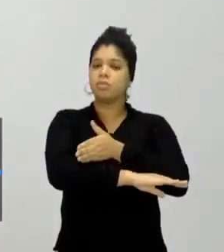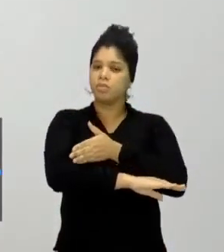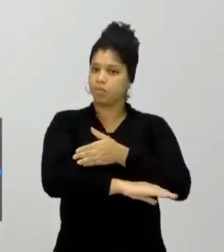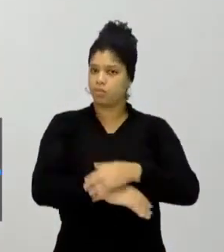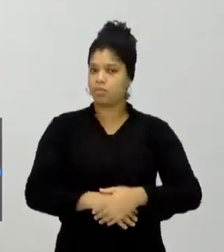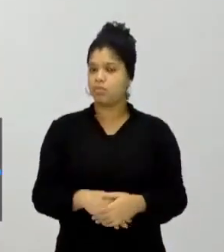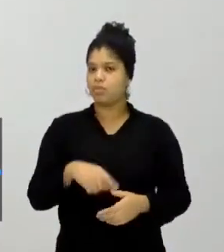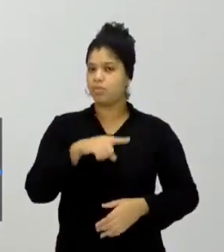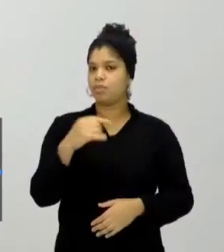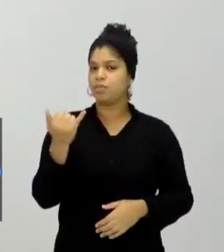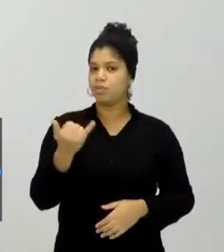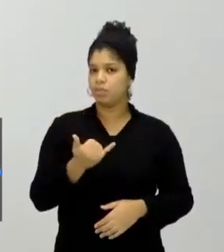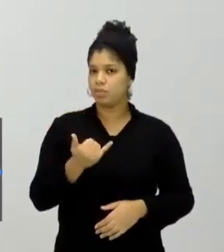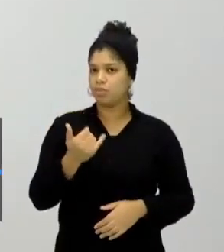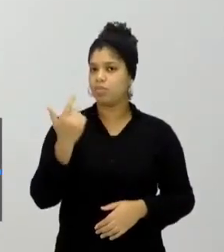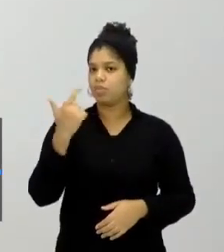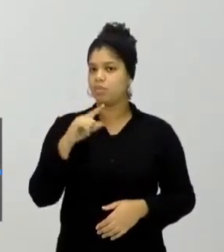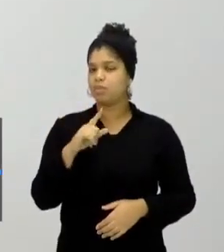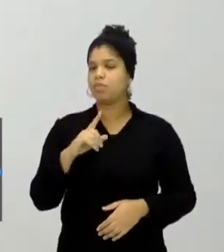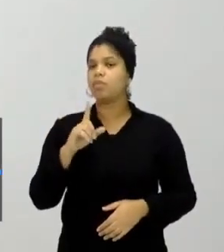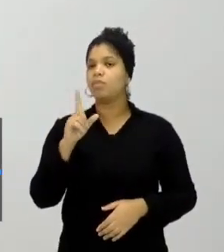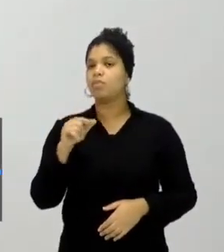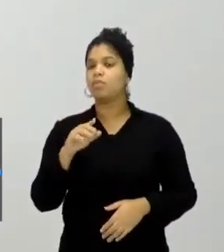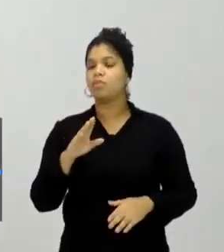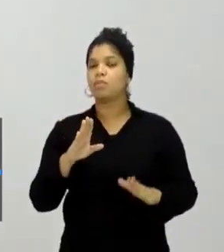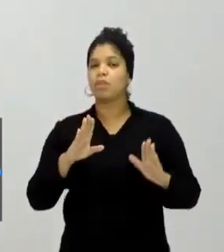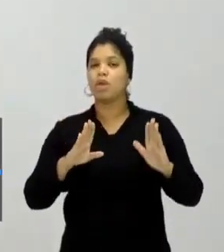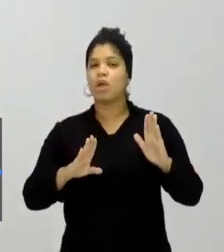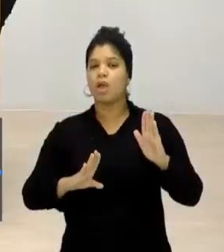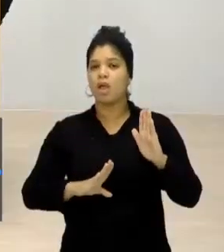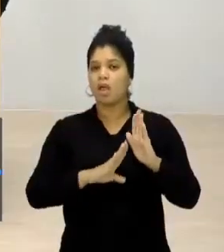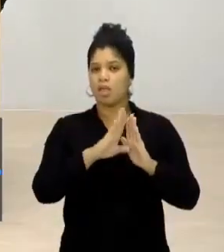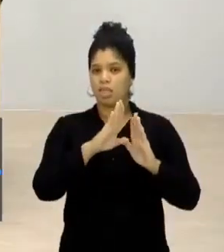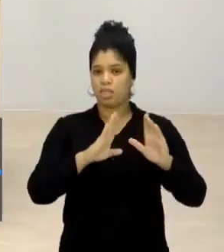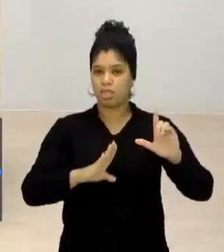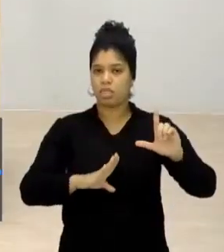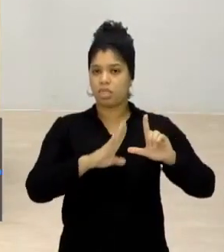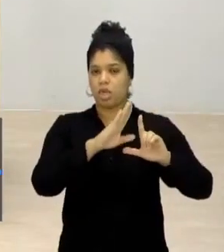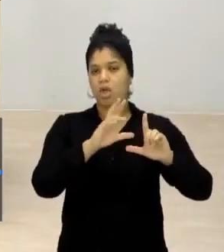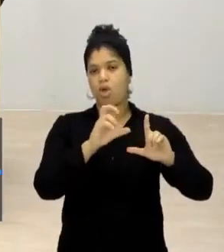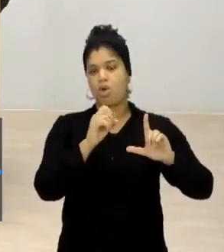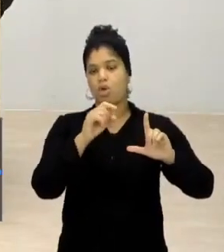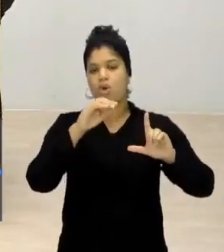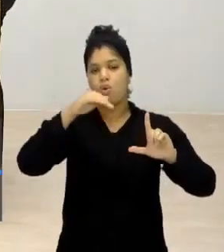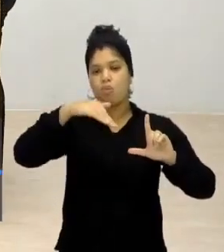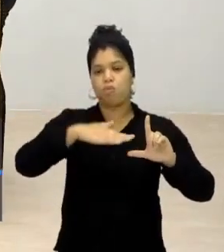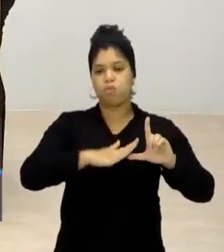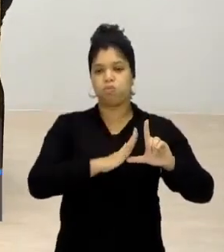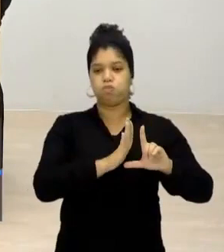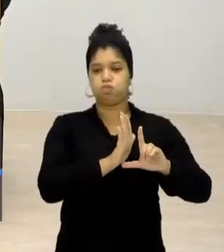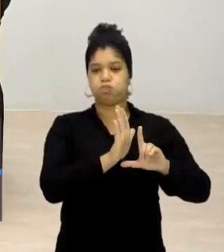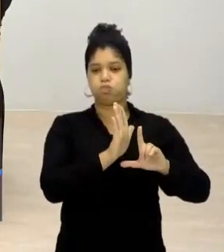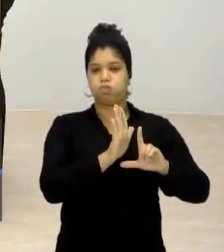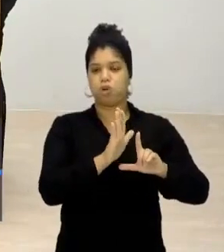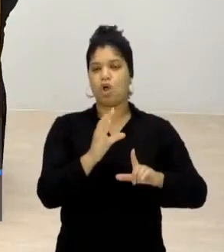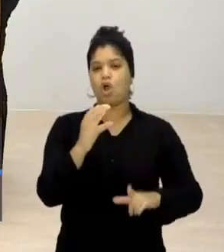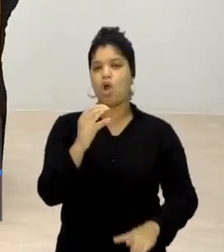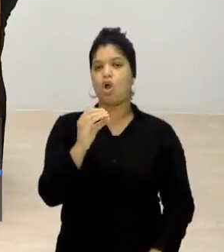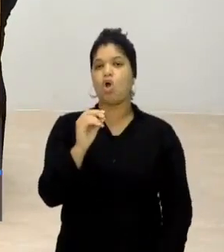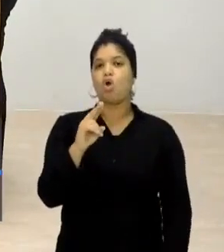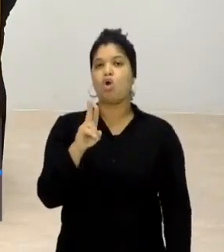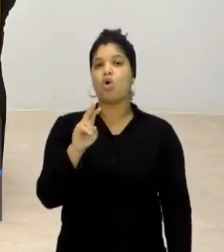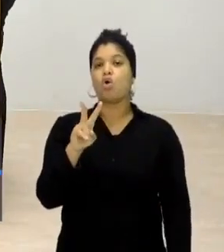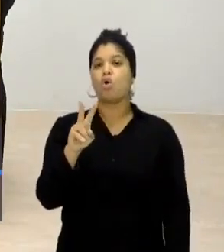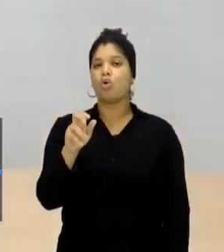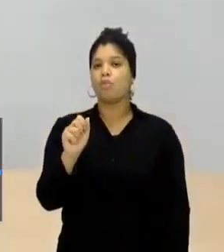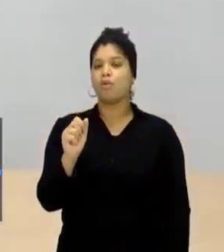marcou, isso ficou uma reta ou uma curva. Professora Inês, eu sei que é só marcar pontos, mas são números bonitinhos. E aí, quanto